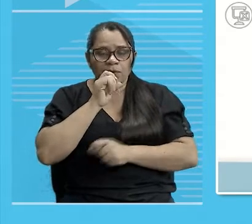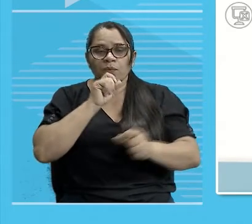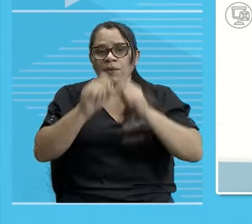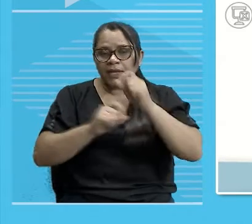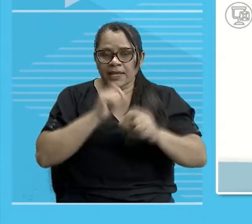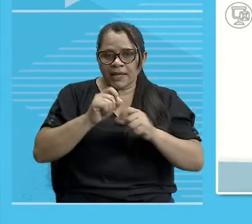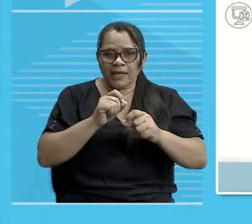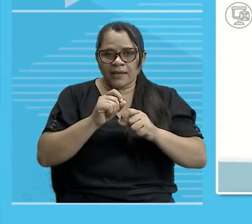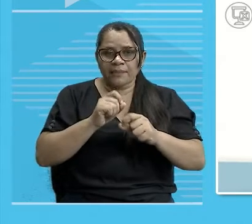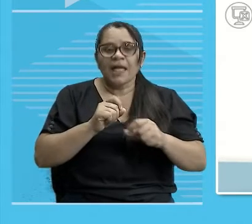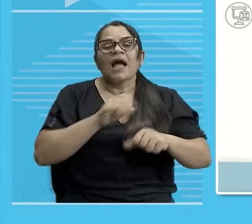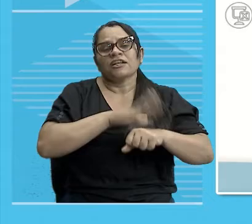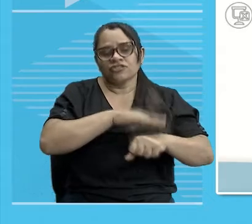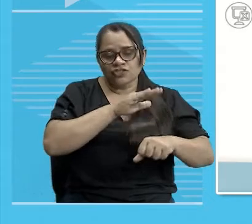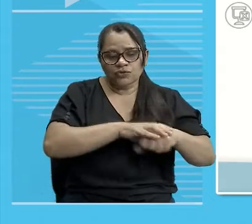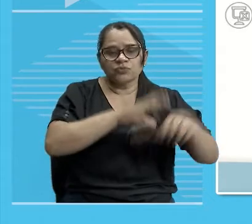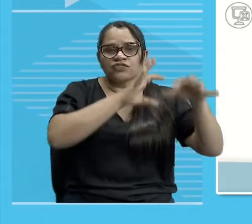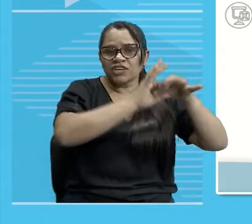do trabalho trouxe